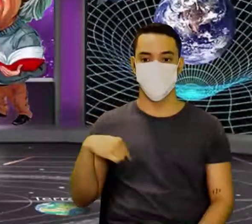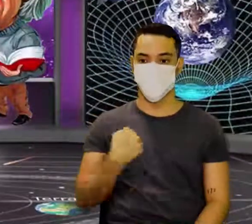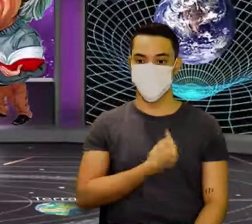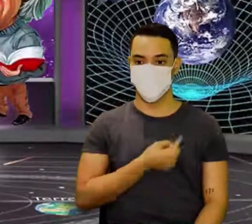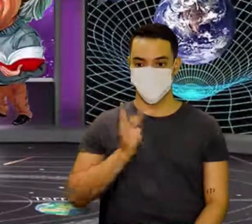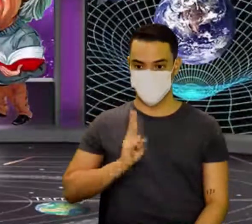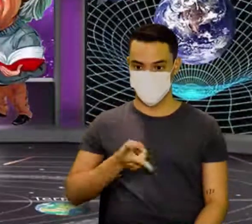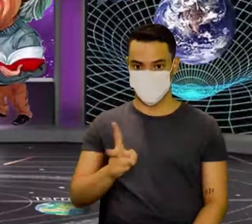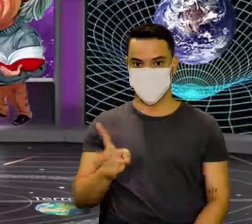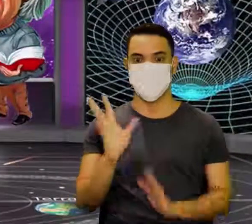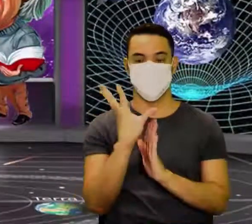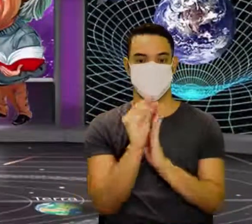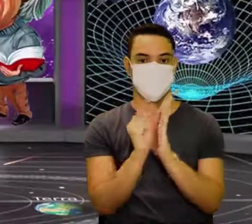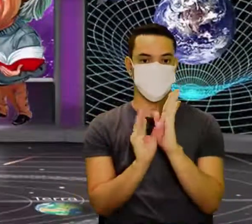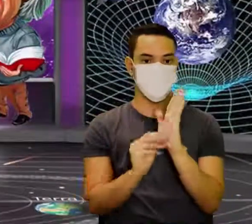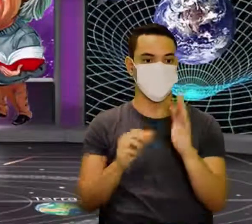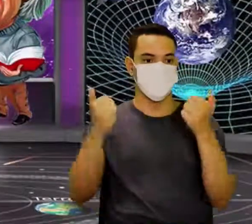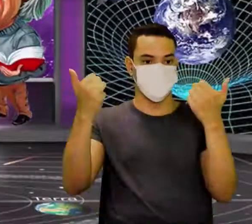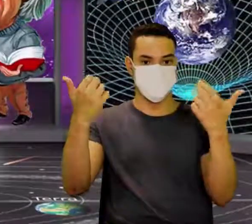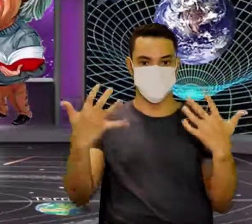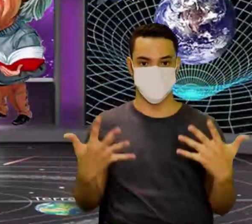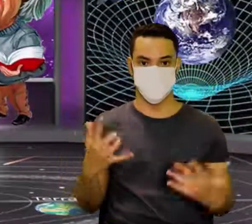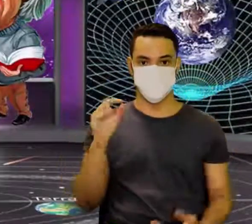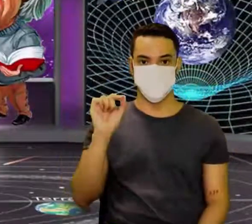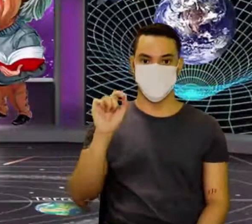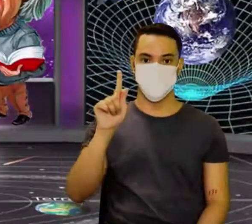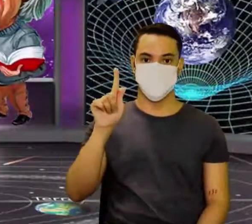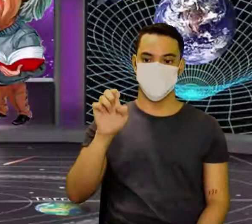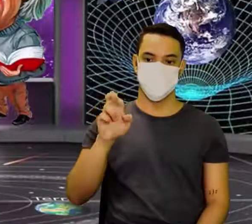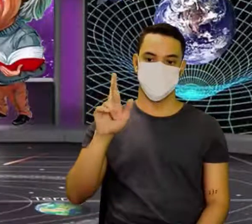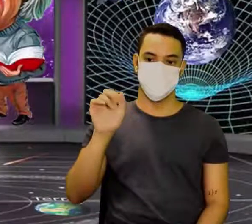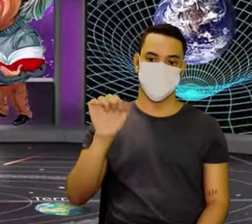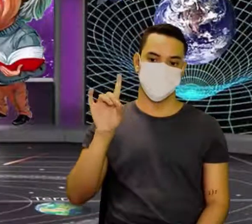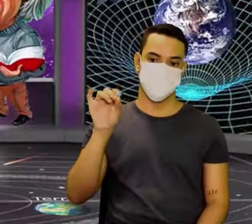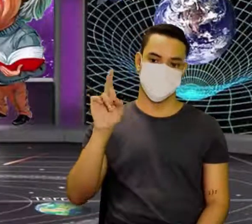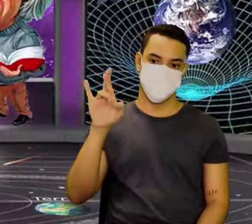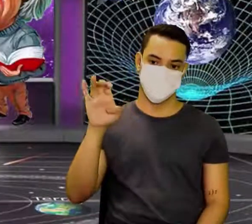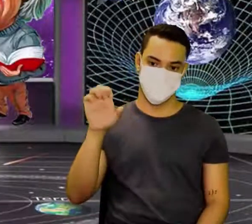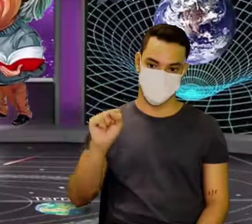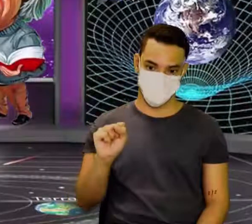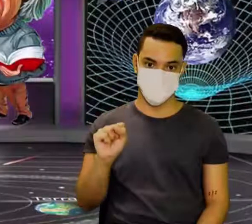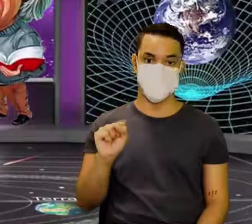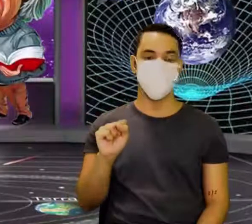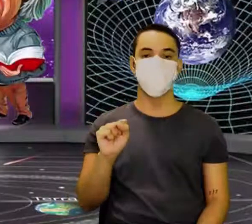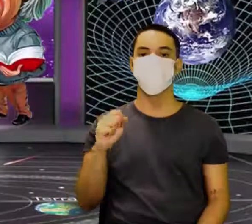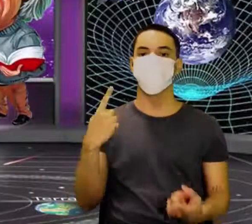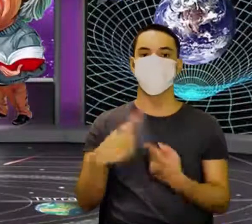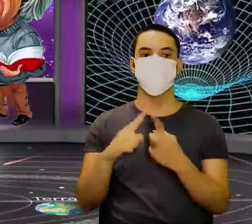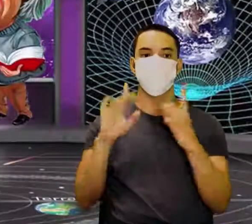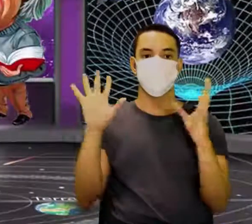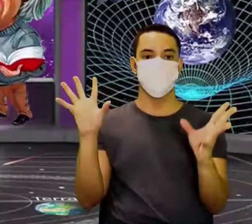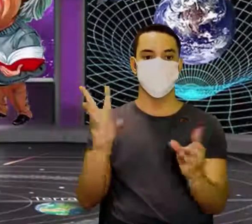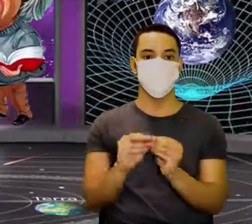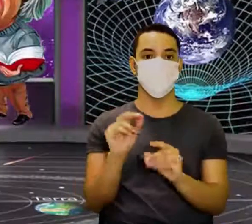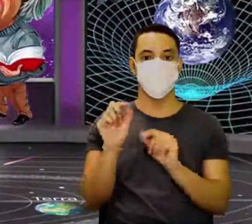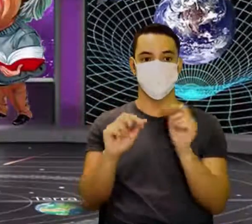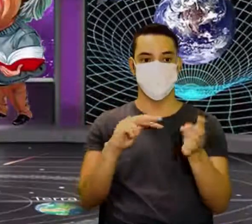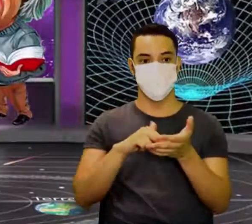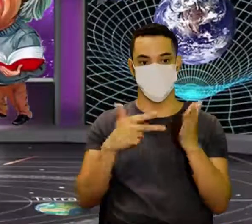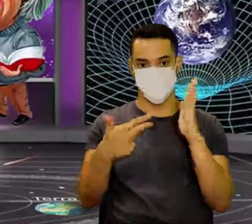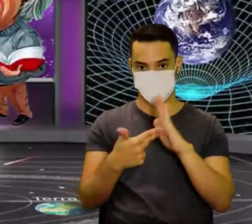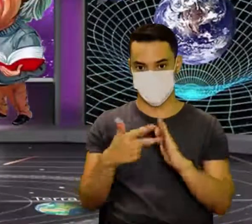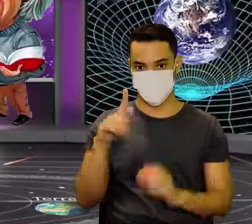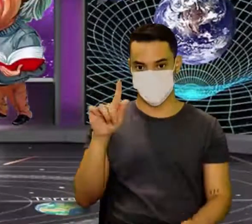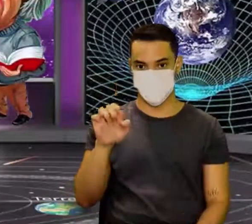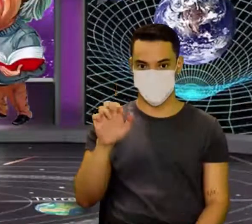nosso conteúdo falando sobre geradores elétricos. Afinal, o que é um gerador elétrico?